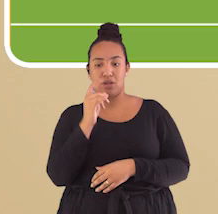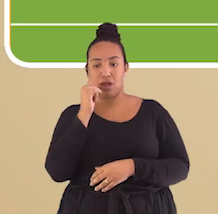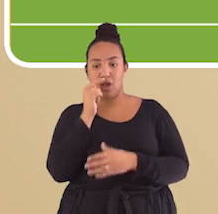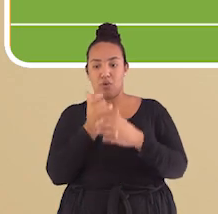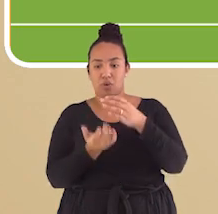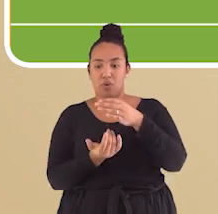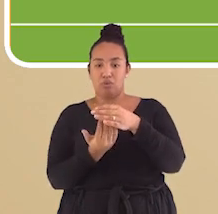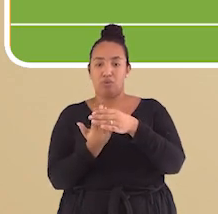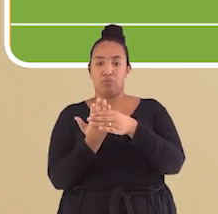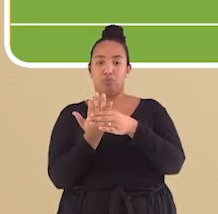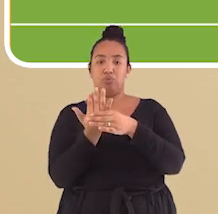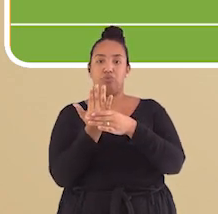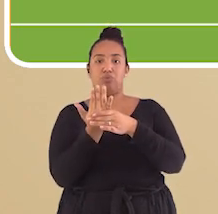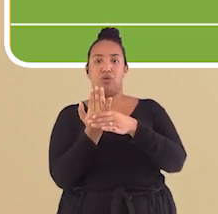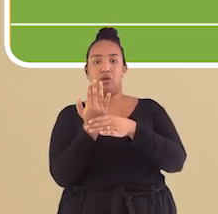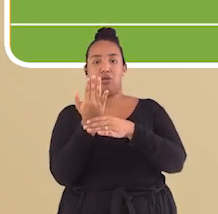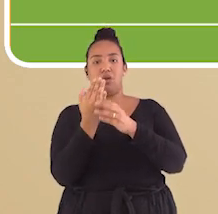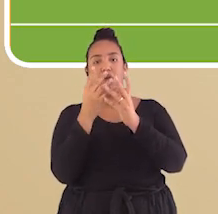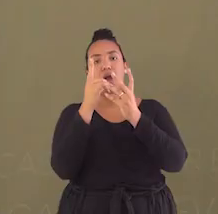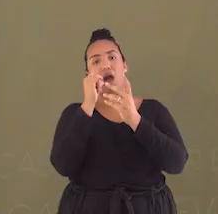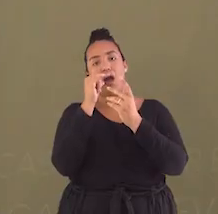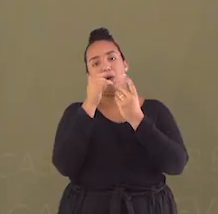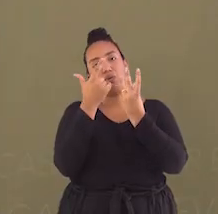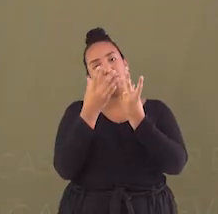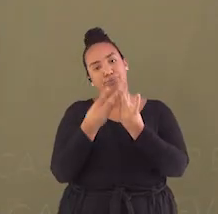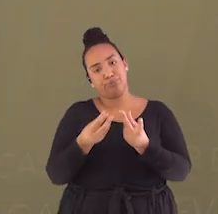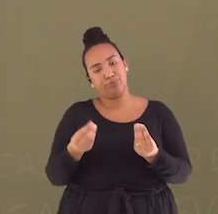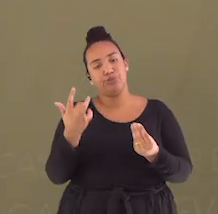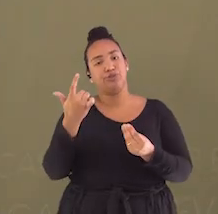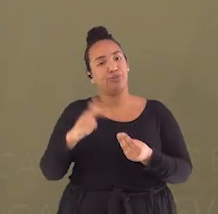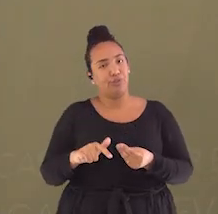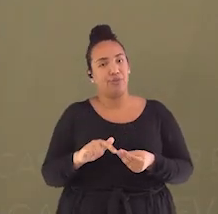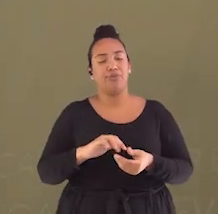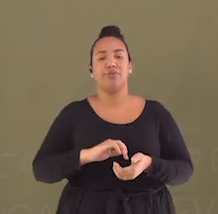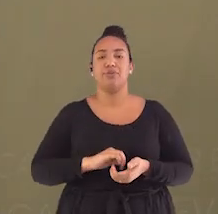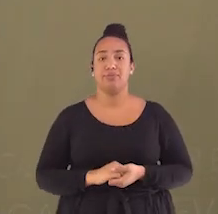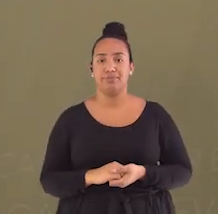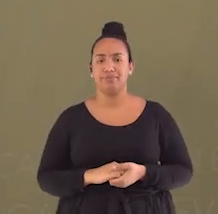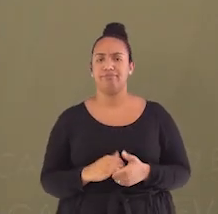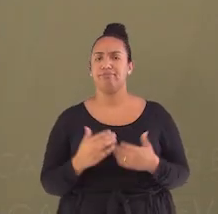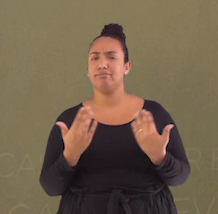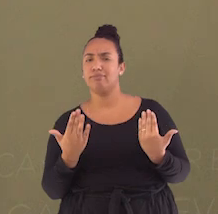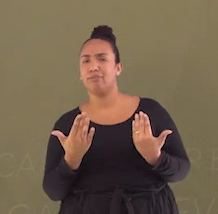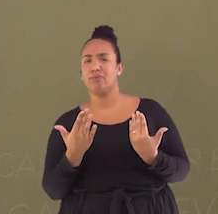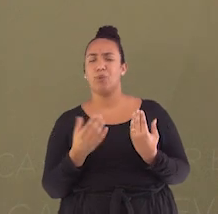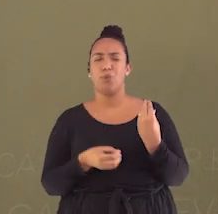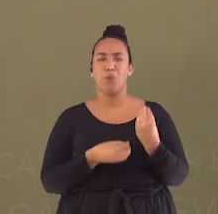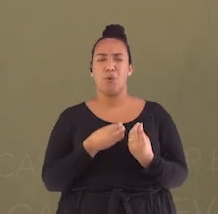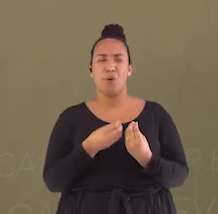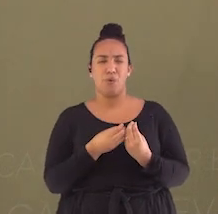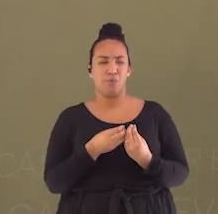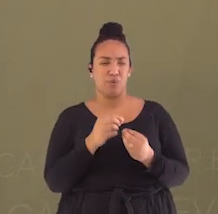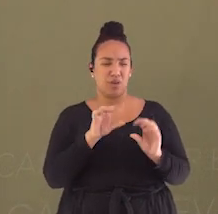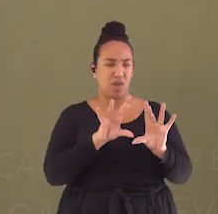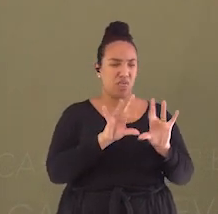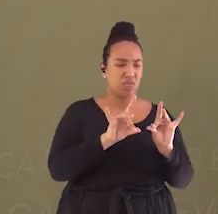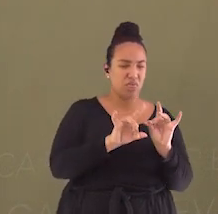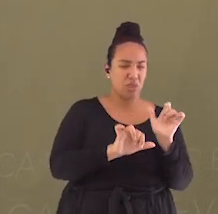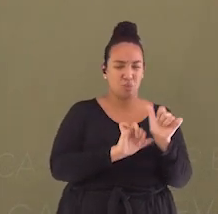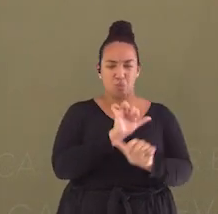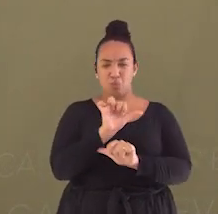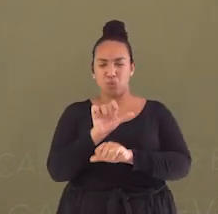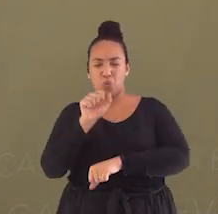ela se torna água novamente. Então, como algo líquido congela ou